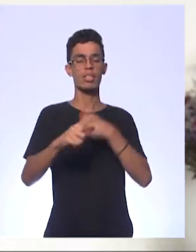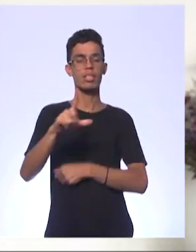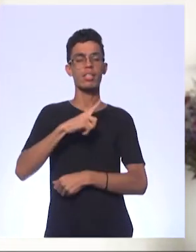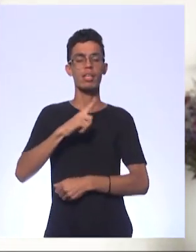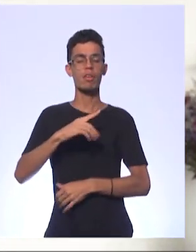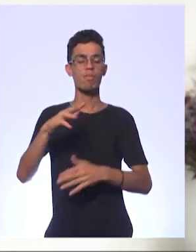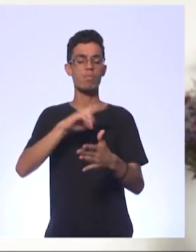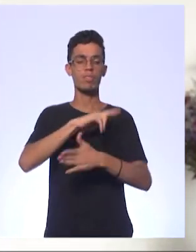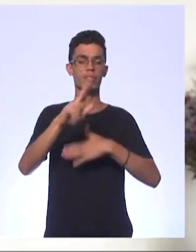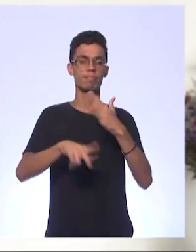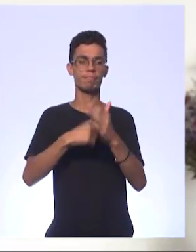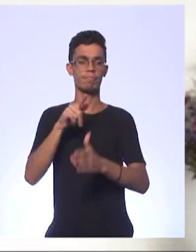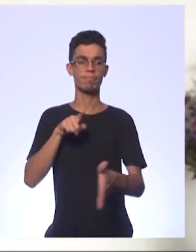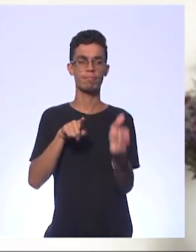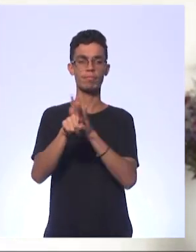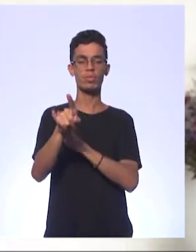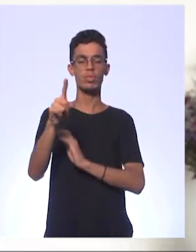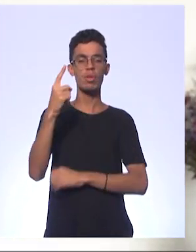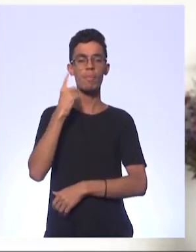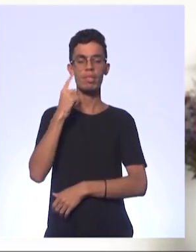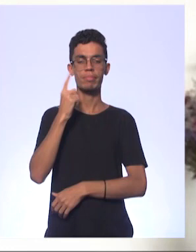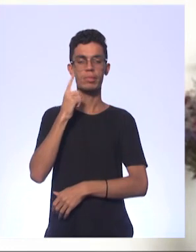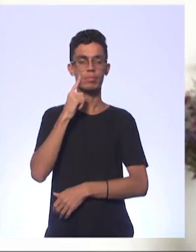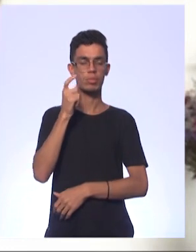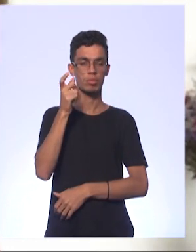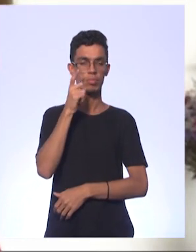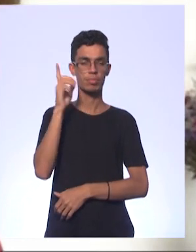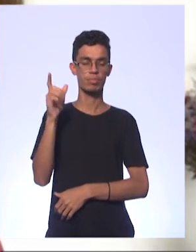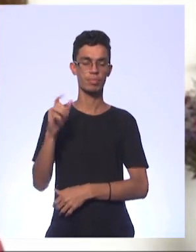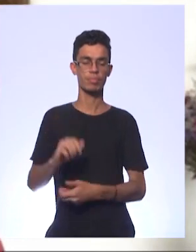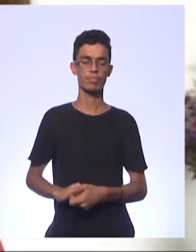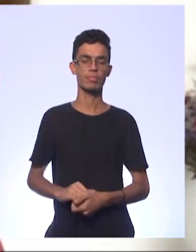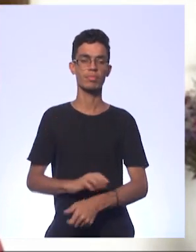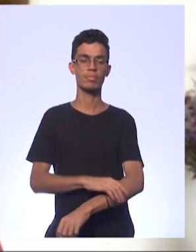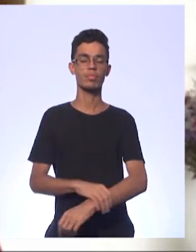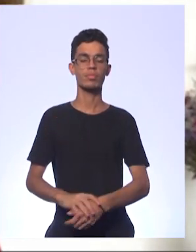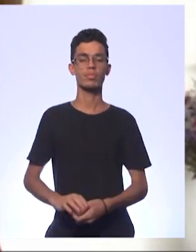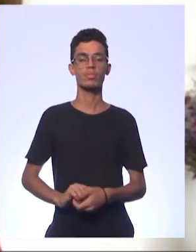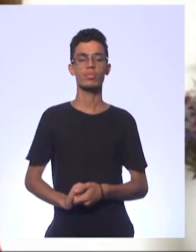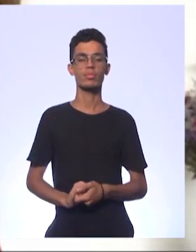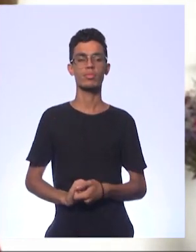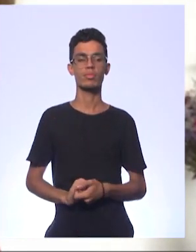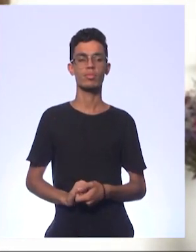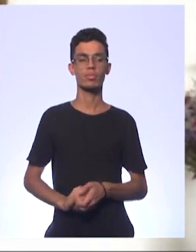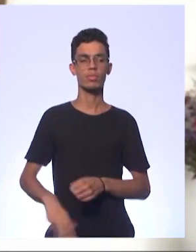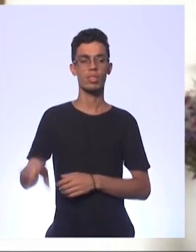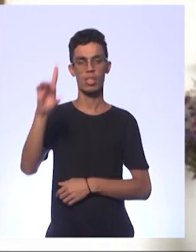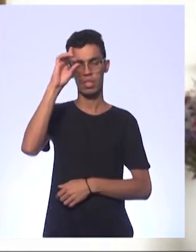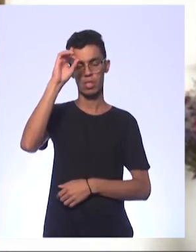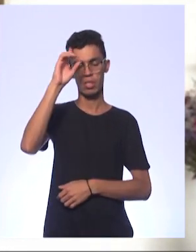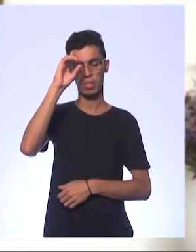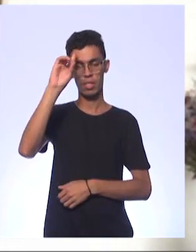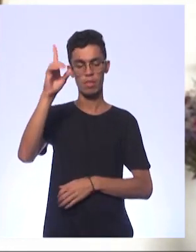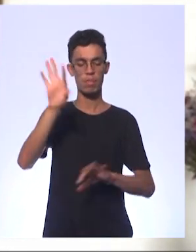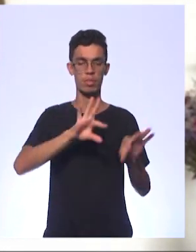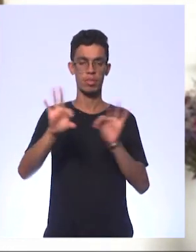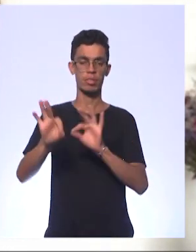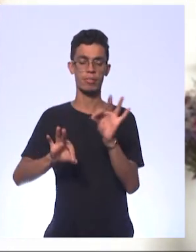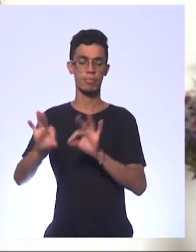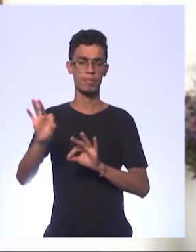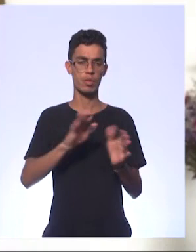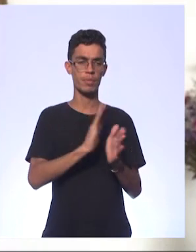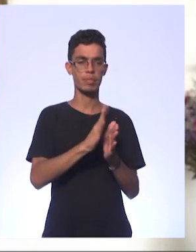perguntas, tipo, muitas observações interessantes, no entanto, essa rotina que elaboramos com tanto cuidado e